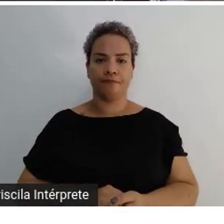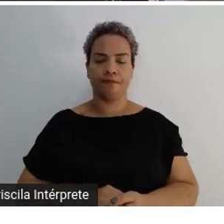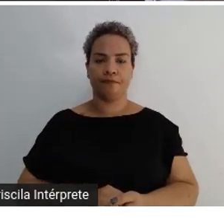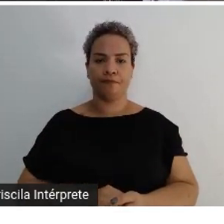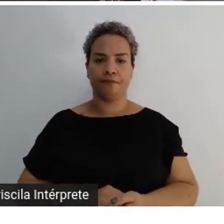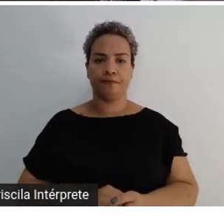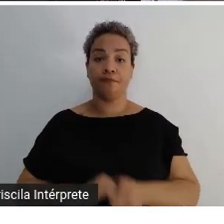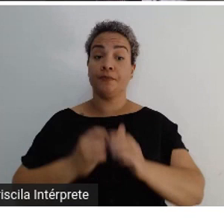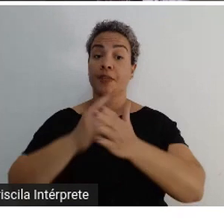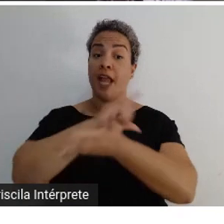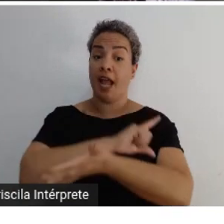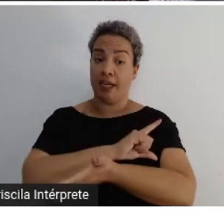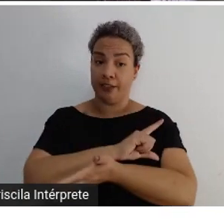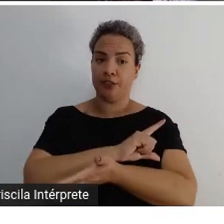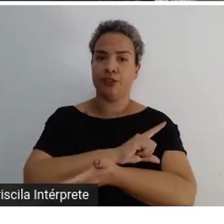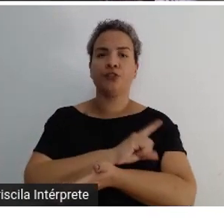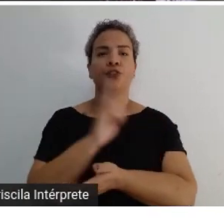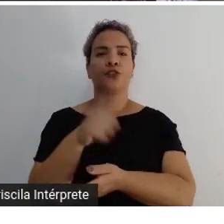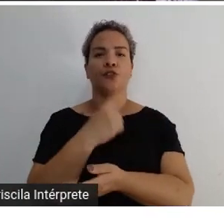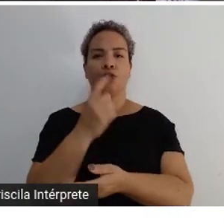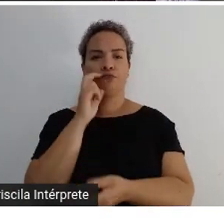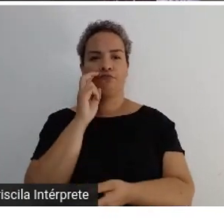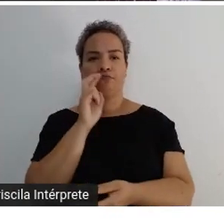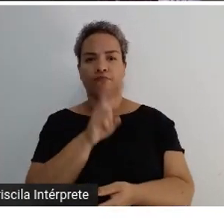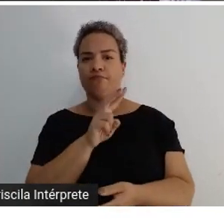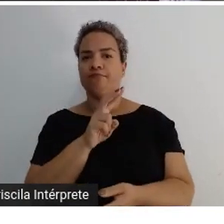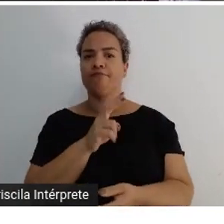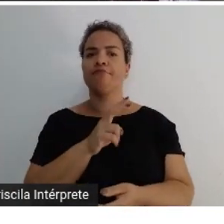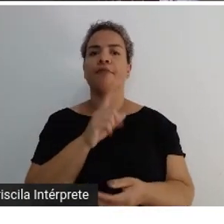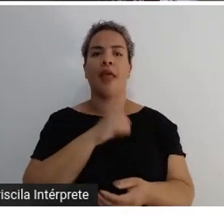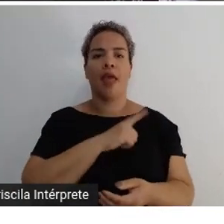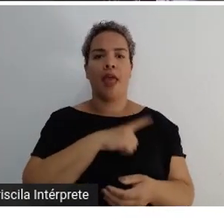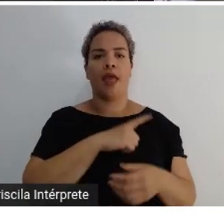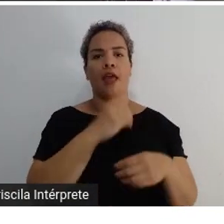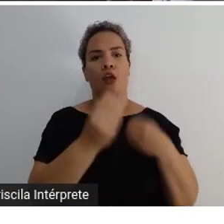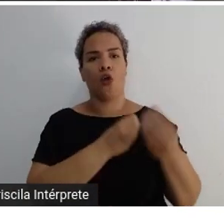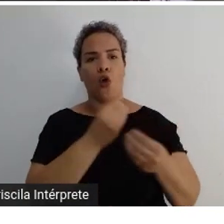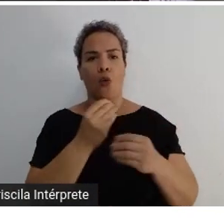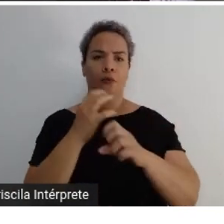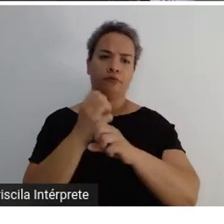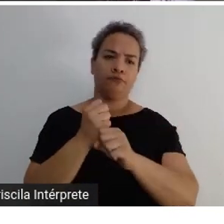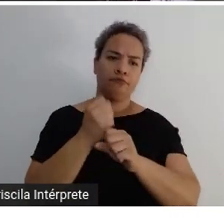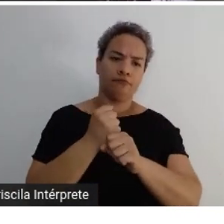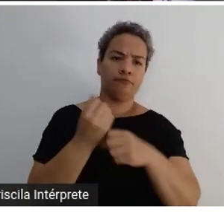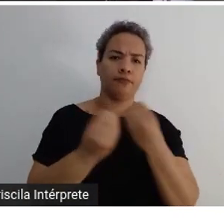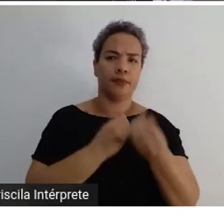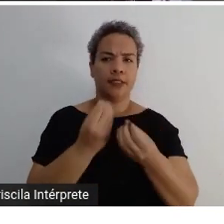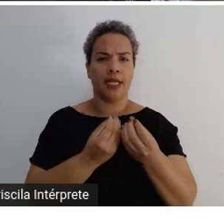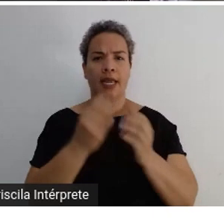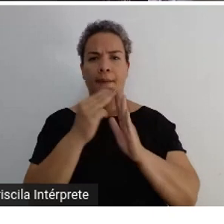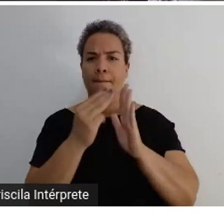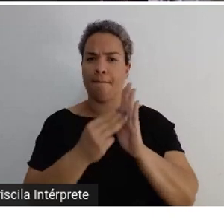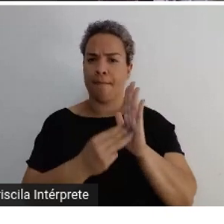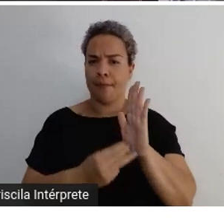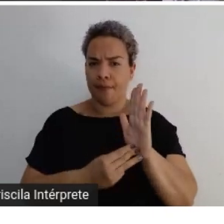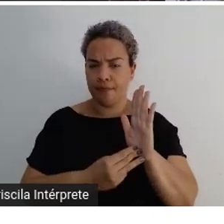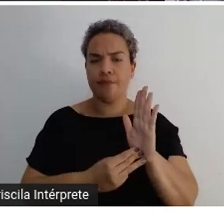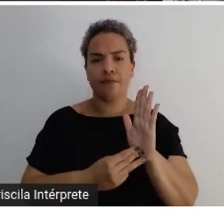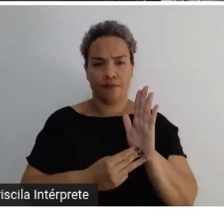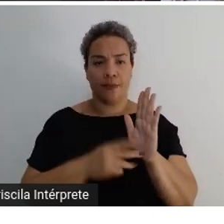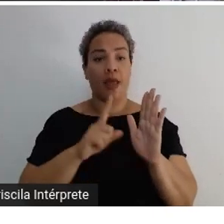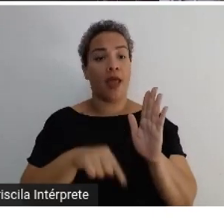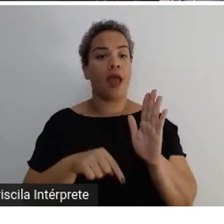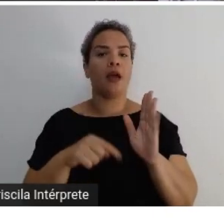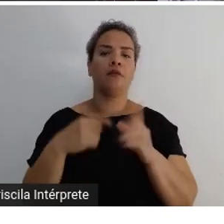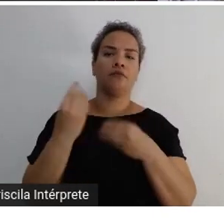E antes de a gente entrar, eu vou trazer mais, né, situações de métricas e métodos, mas antes de nós entrarmos nessas